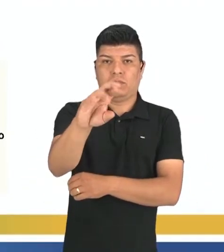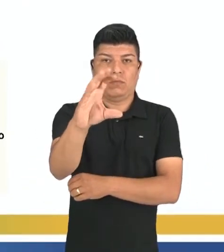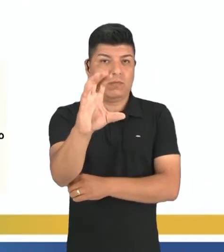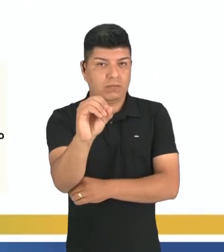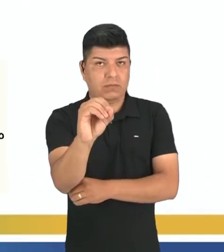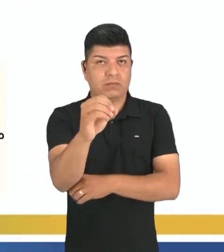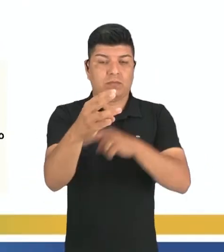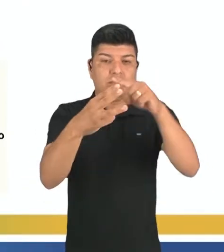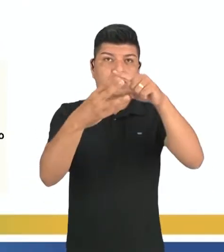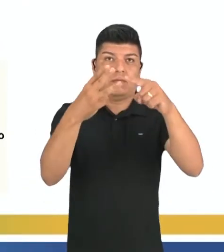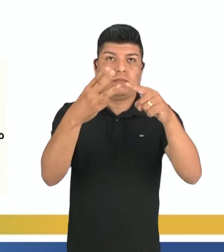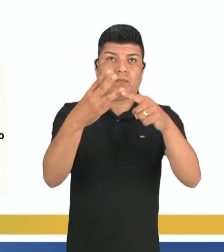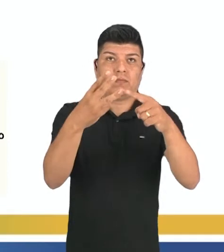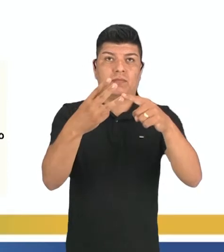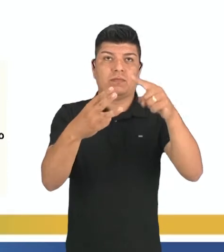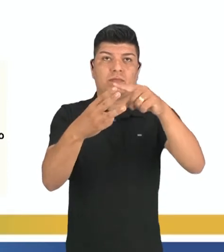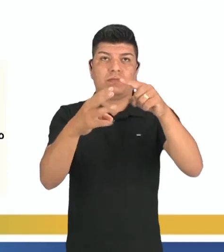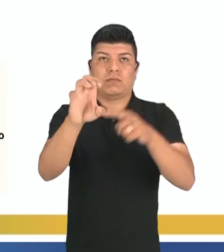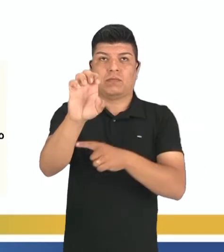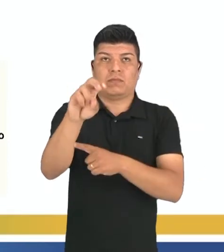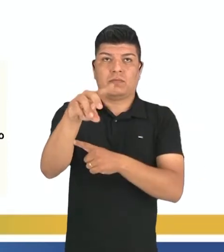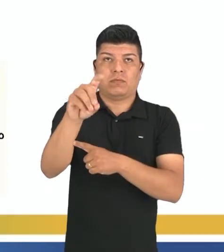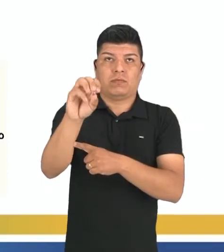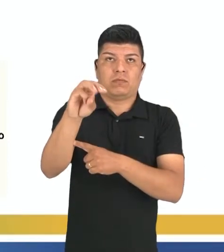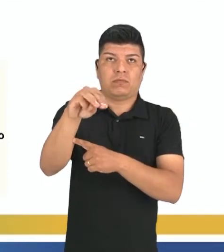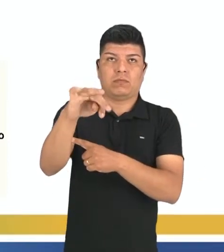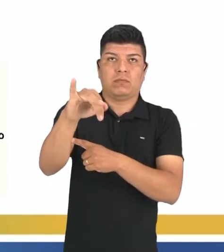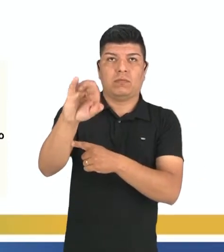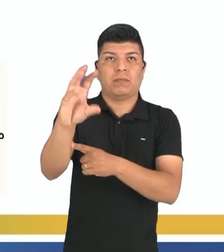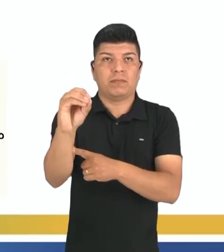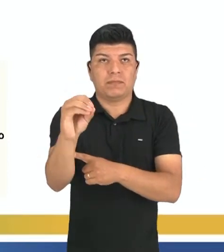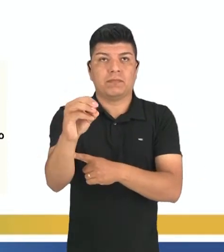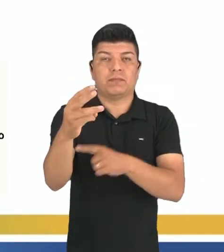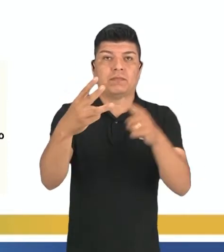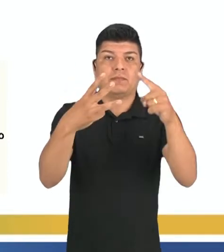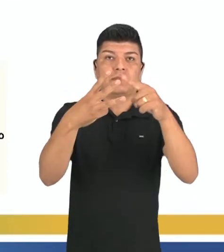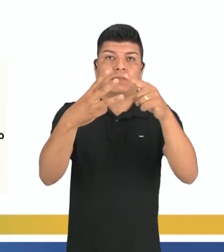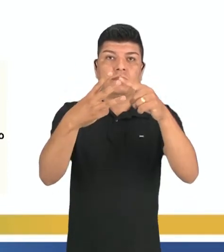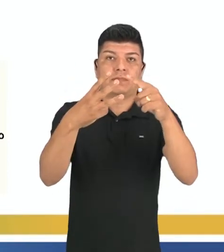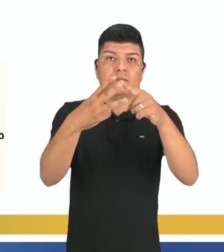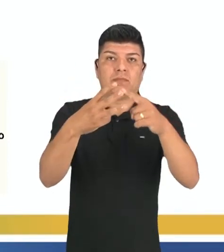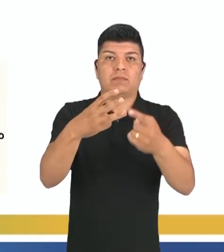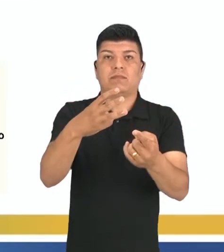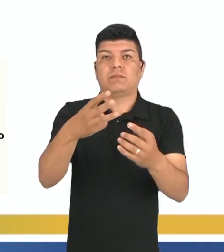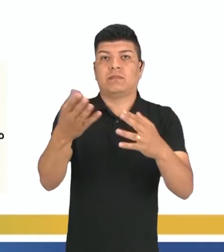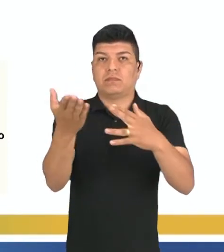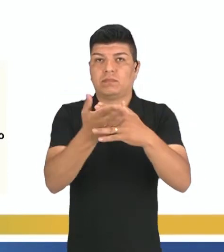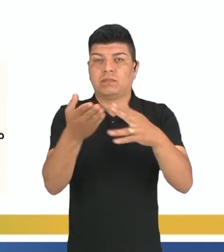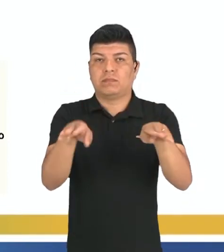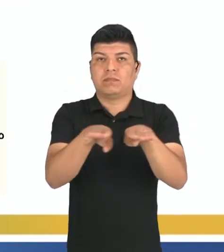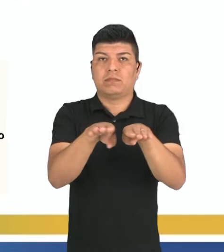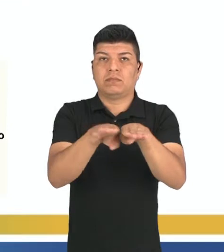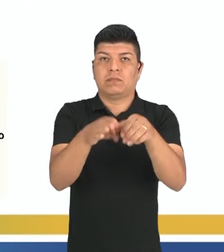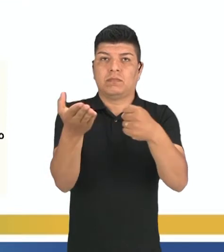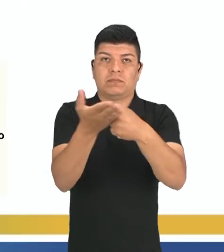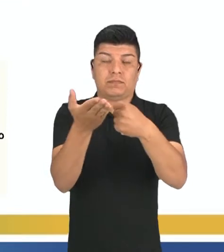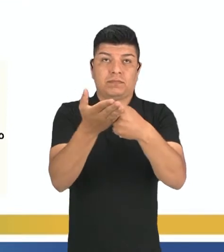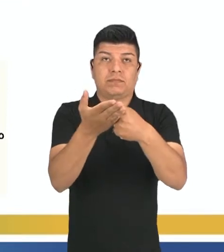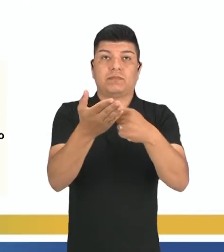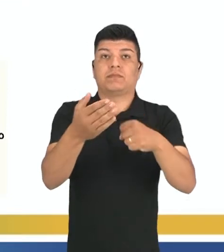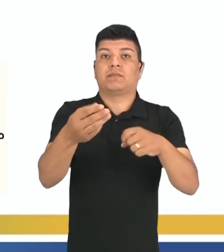camadas, o endométrio, camada externa, miométrio, camada intermediária, e o perimétrio,